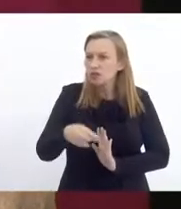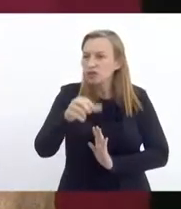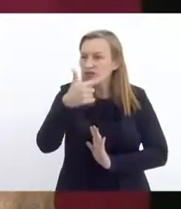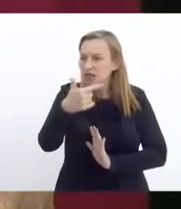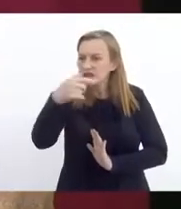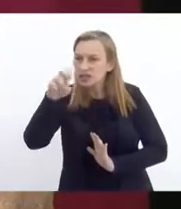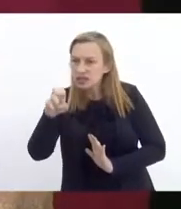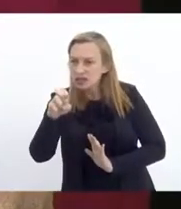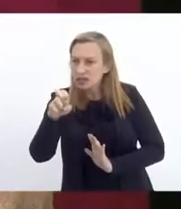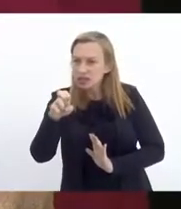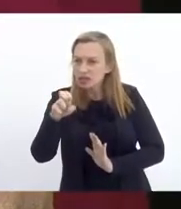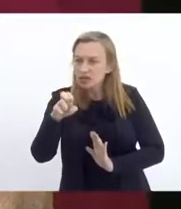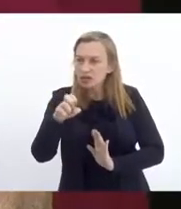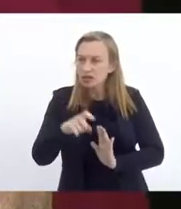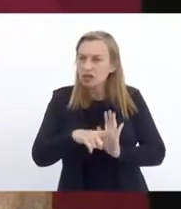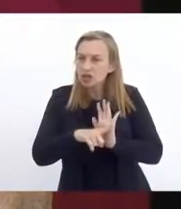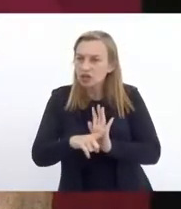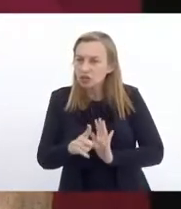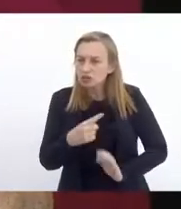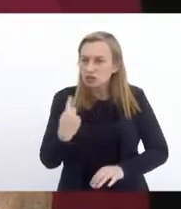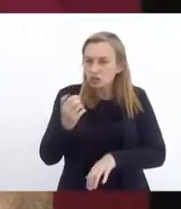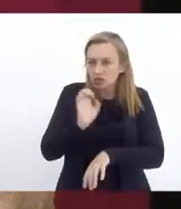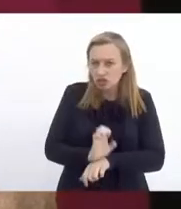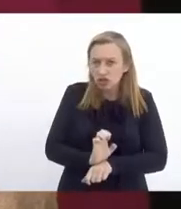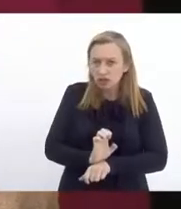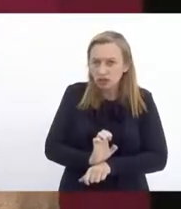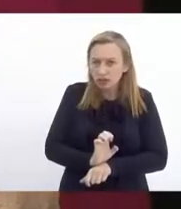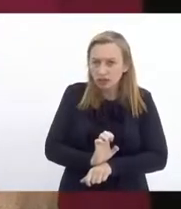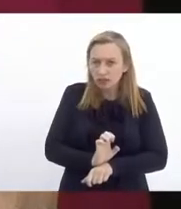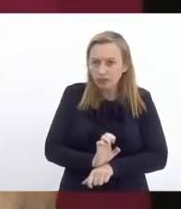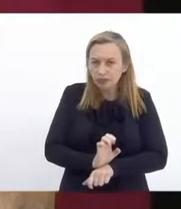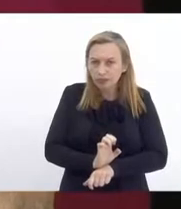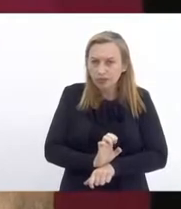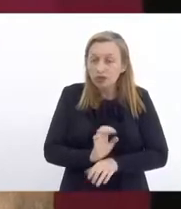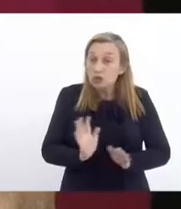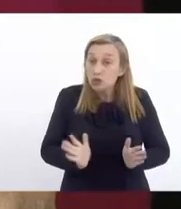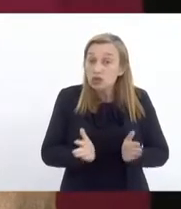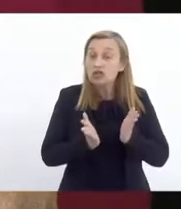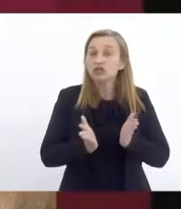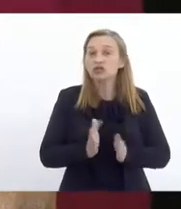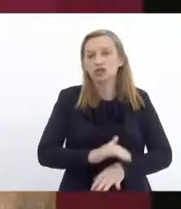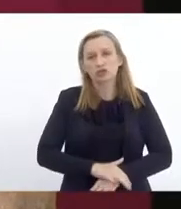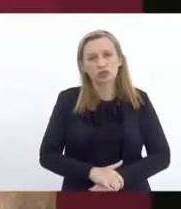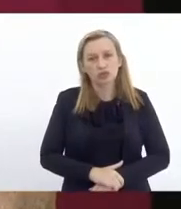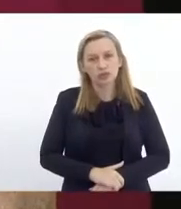9.025, que atende ao nosso Estado, no incentivo